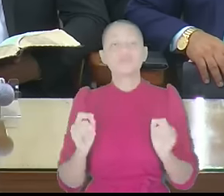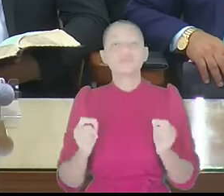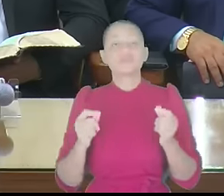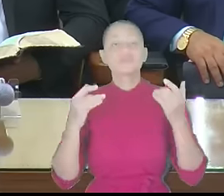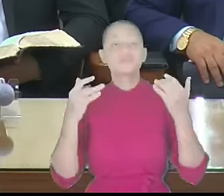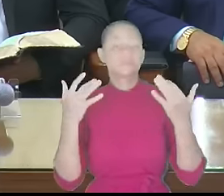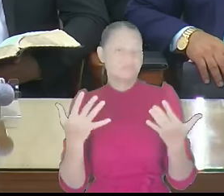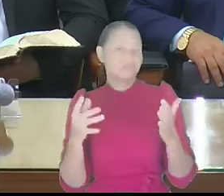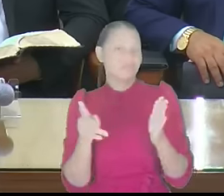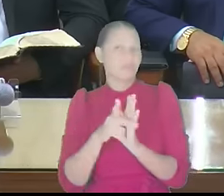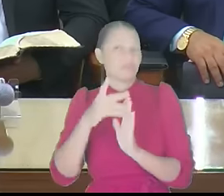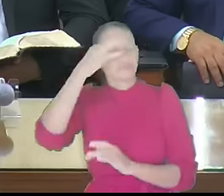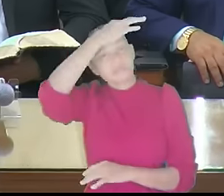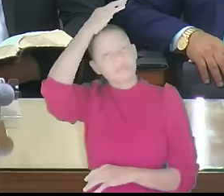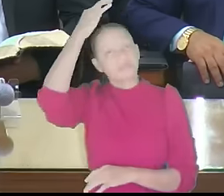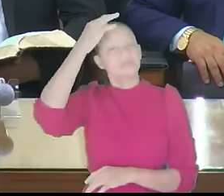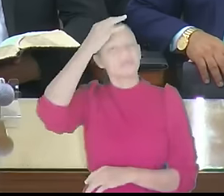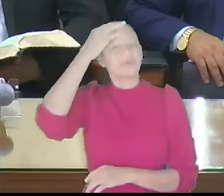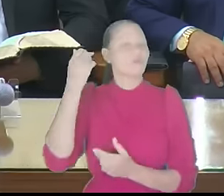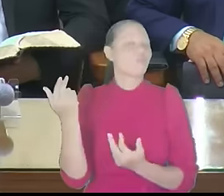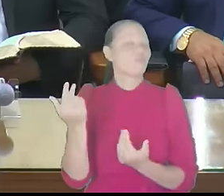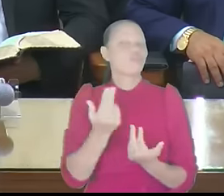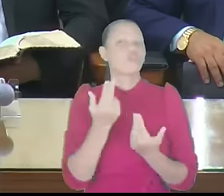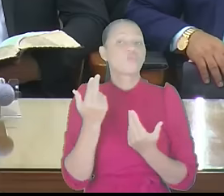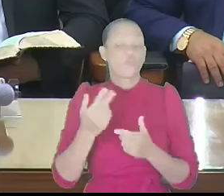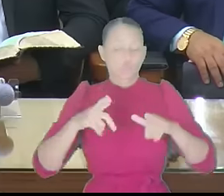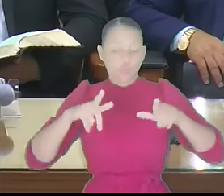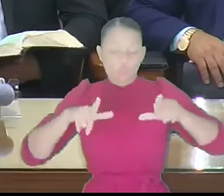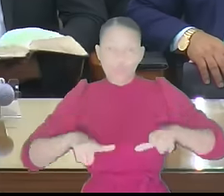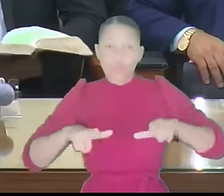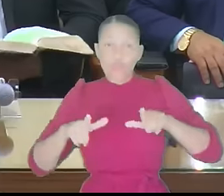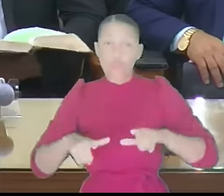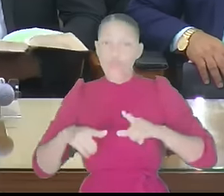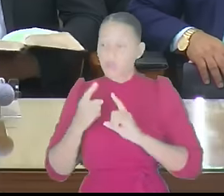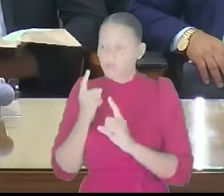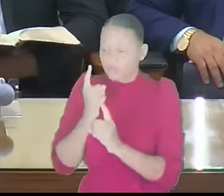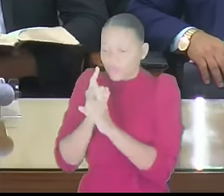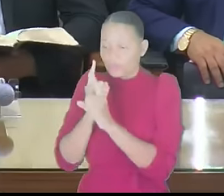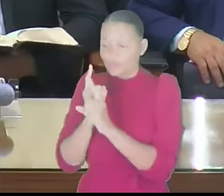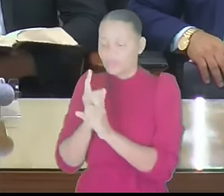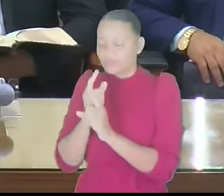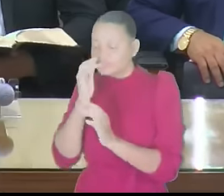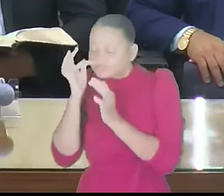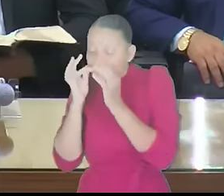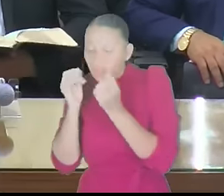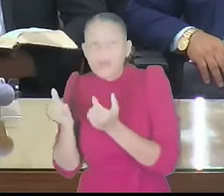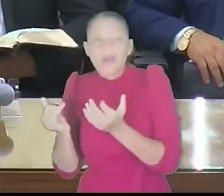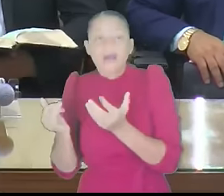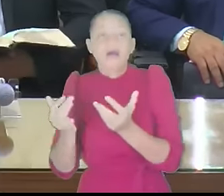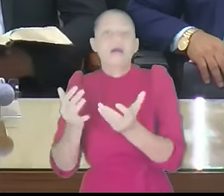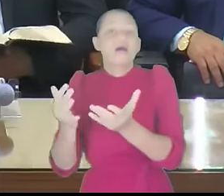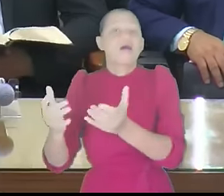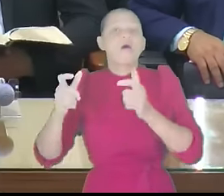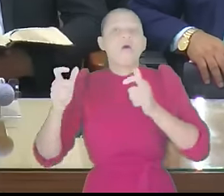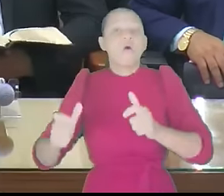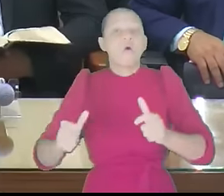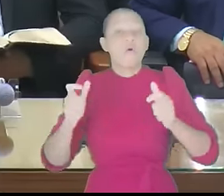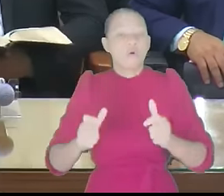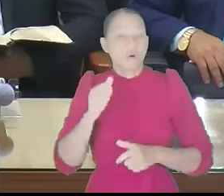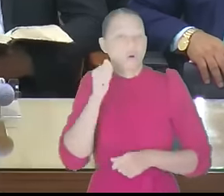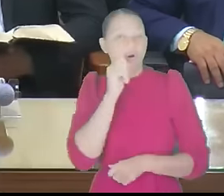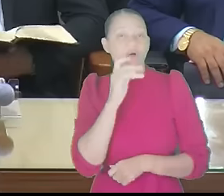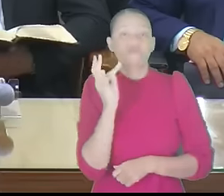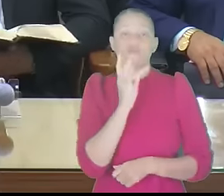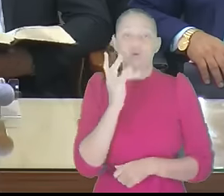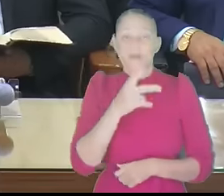espirituais. O lugar de se encontrar é no jardim. A noiva foi para onde? Me ajudem. Para onde foi que a